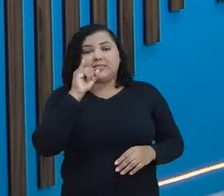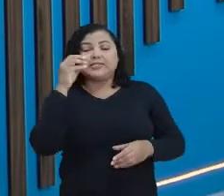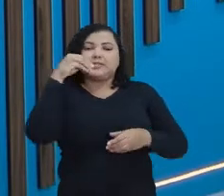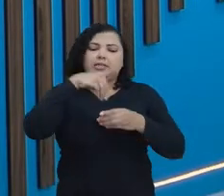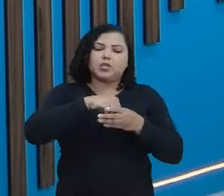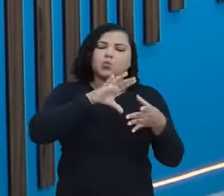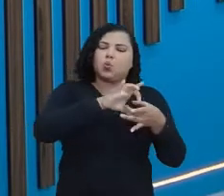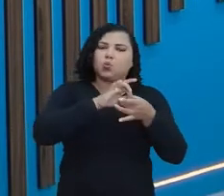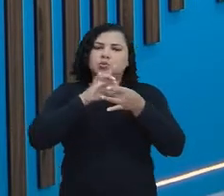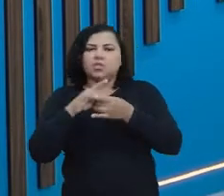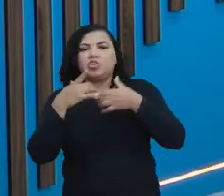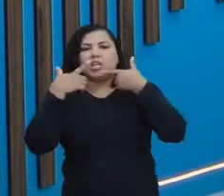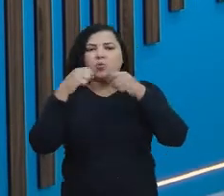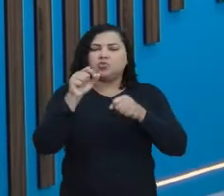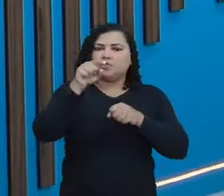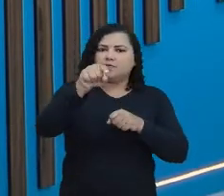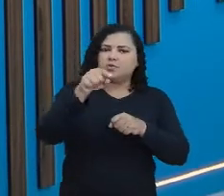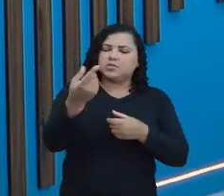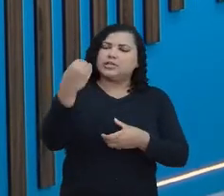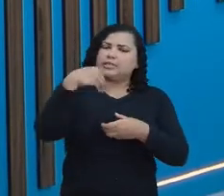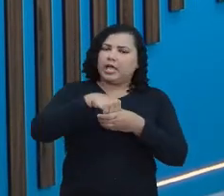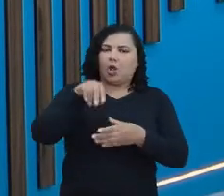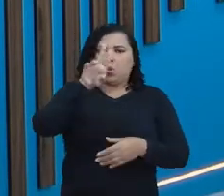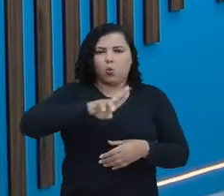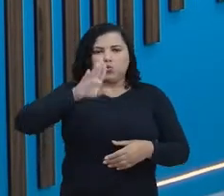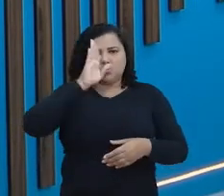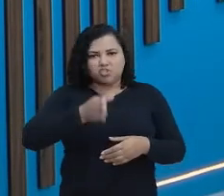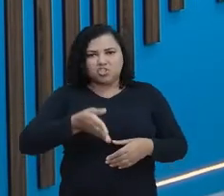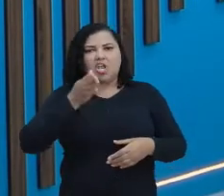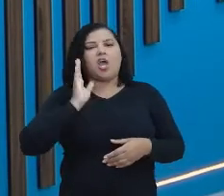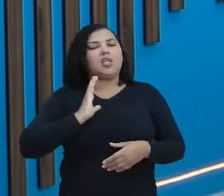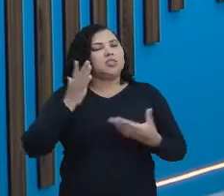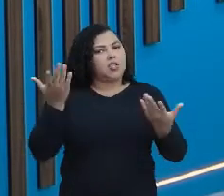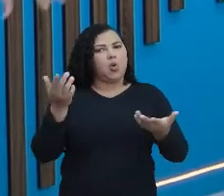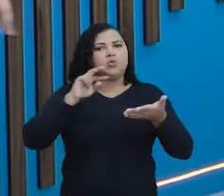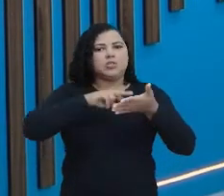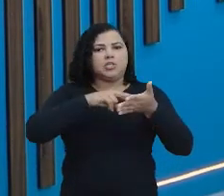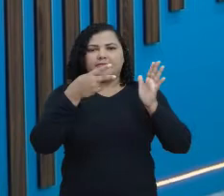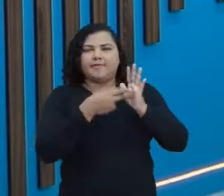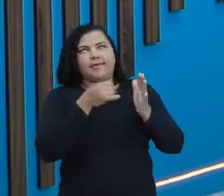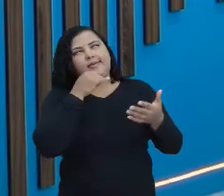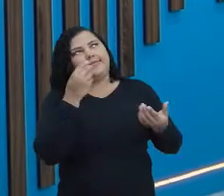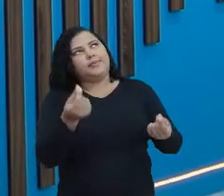comunicativo, linguístico, em que vocês estão inseridos, esses emojis significam